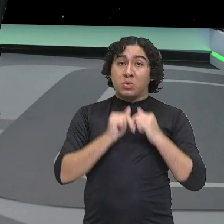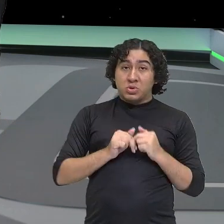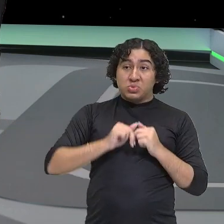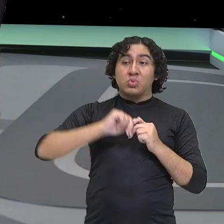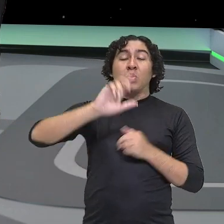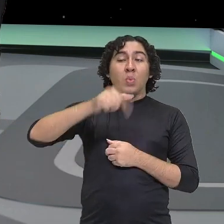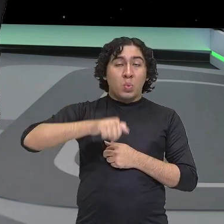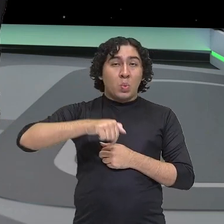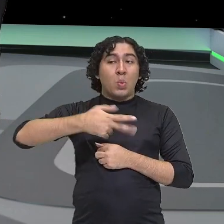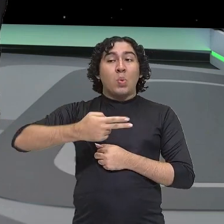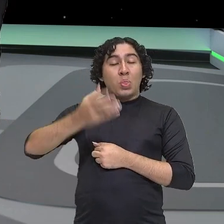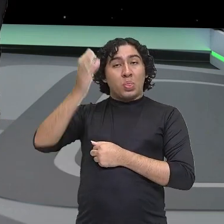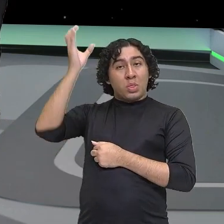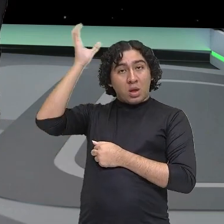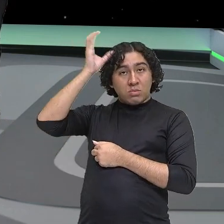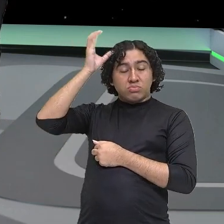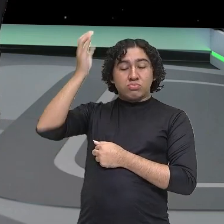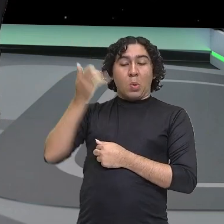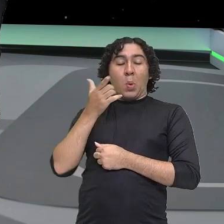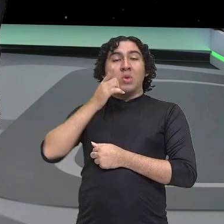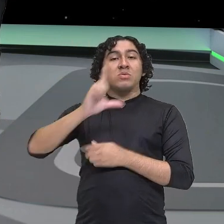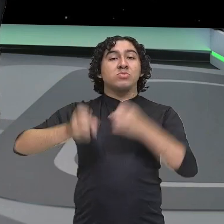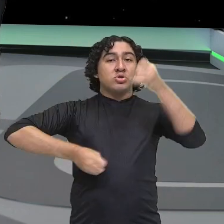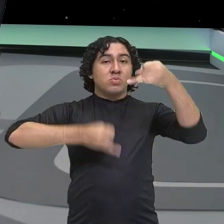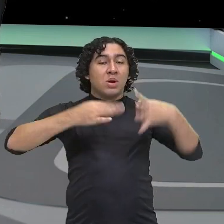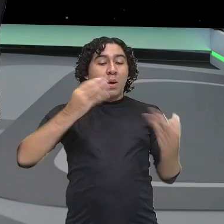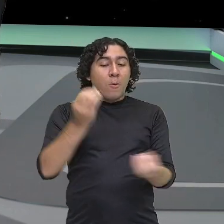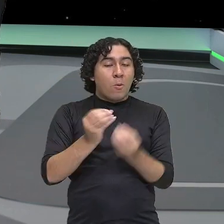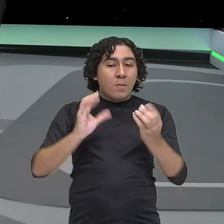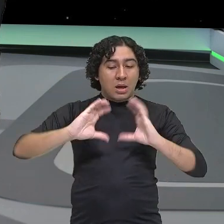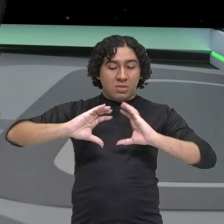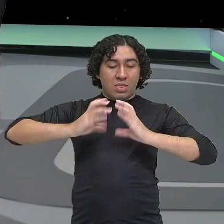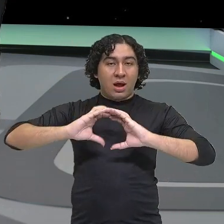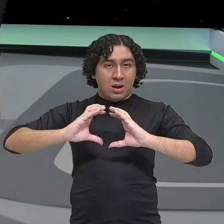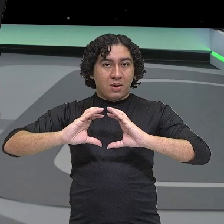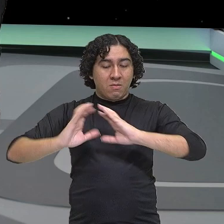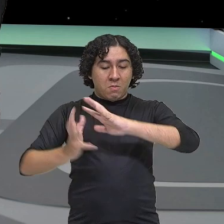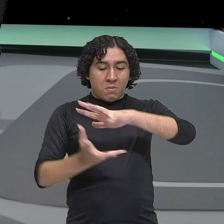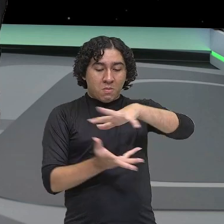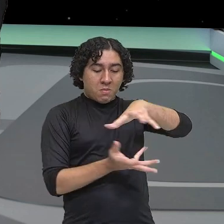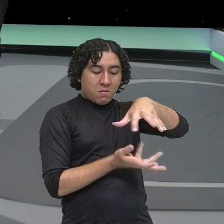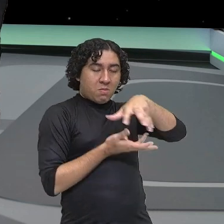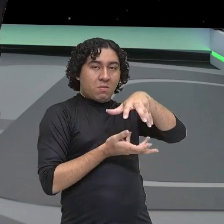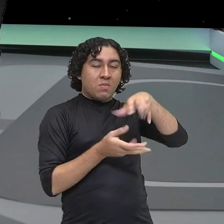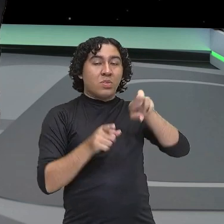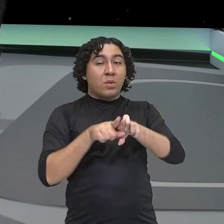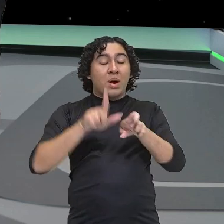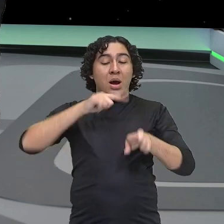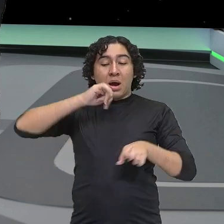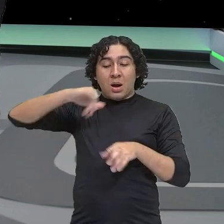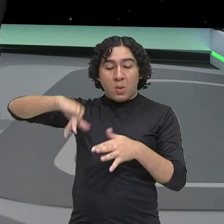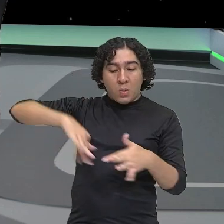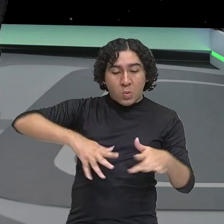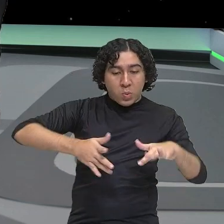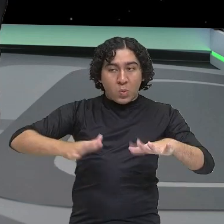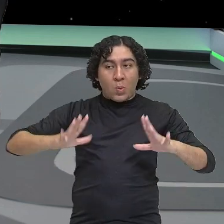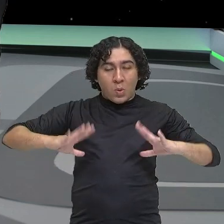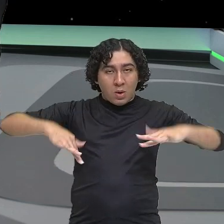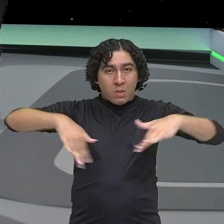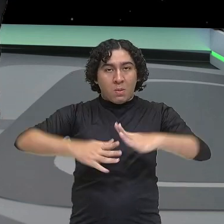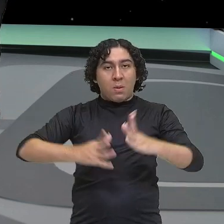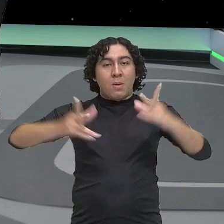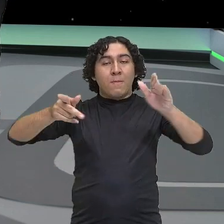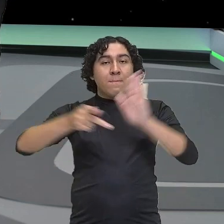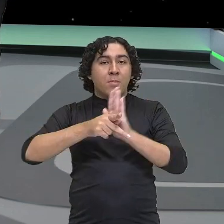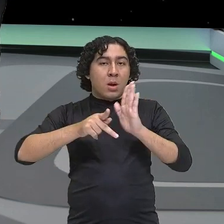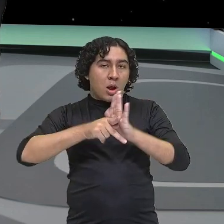conseguiu explicar o formato da Terra e as marés, as órbitas dos cometas e